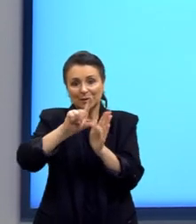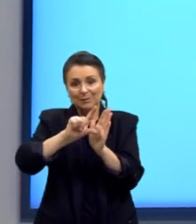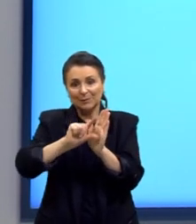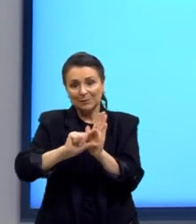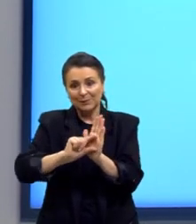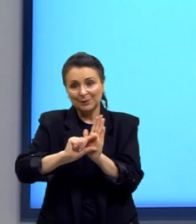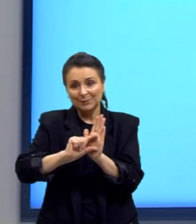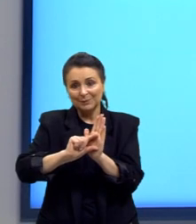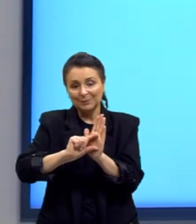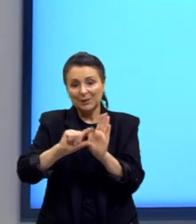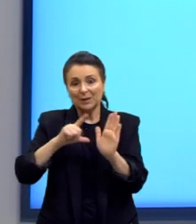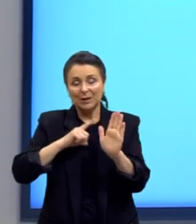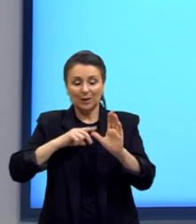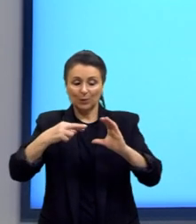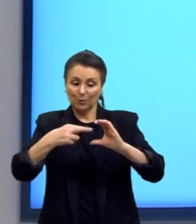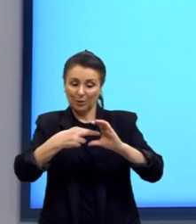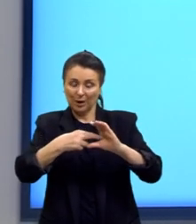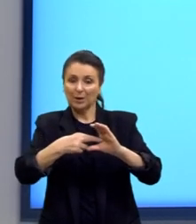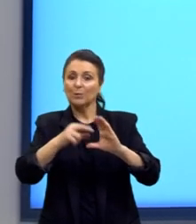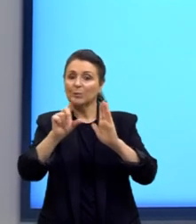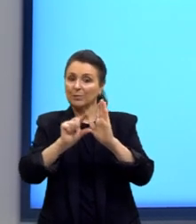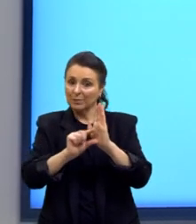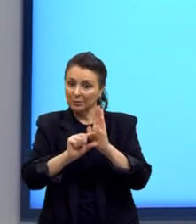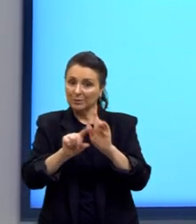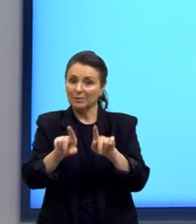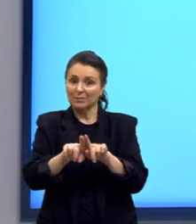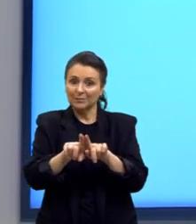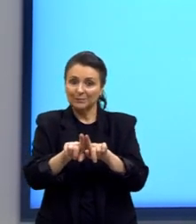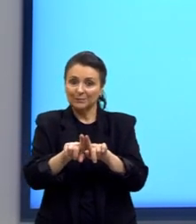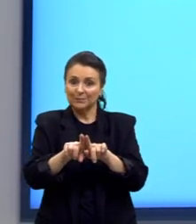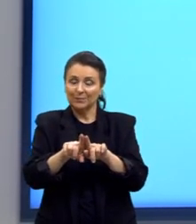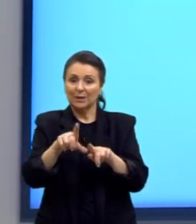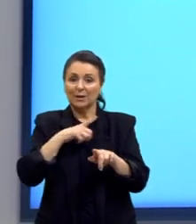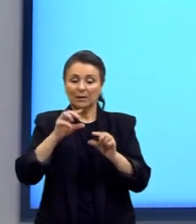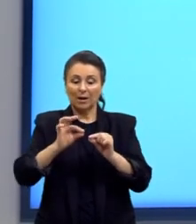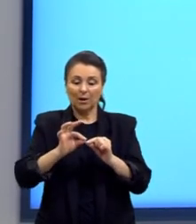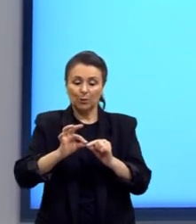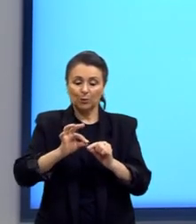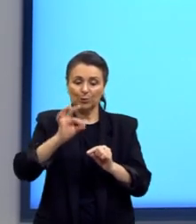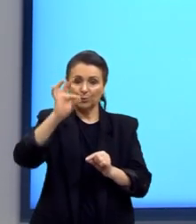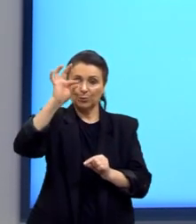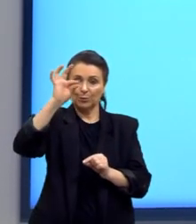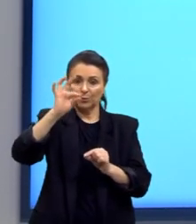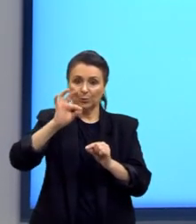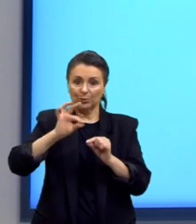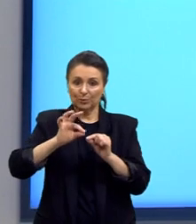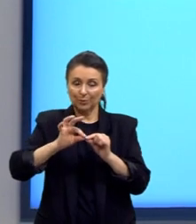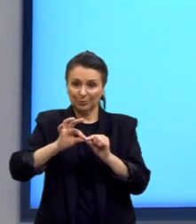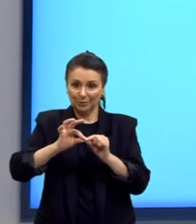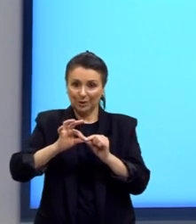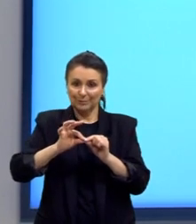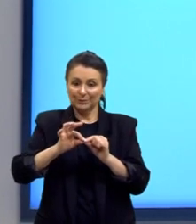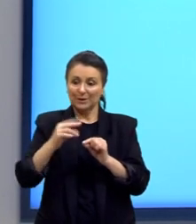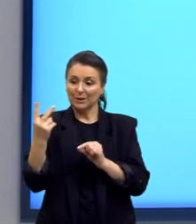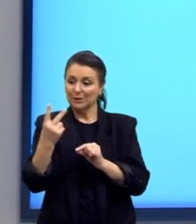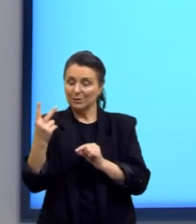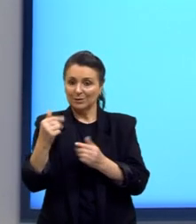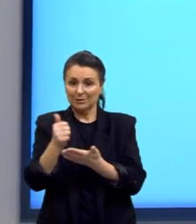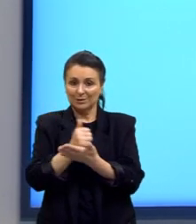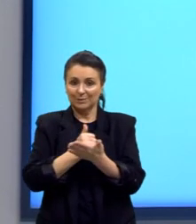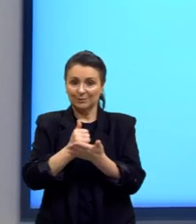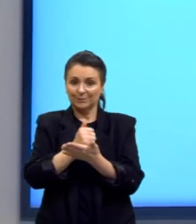contando contendo o raio menor e temos ainda altura que seria altura entre as duas